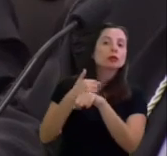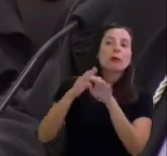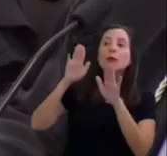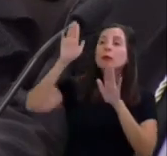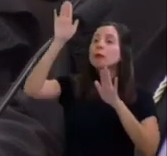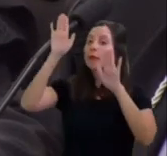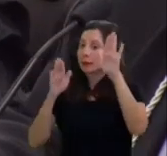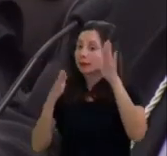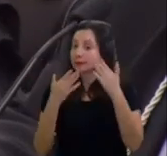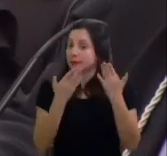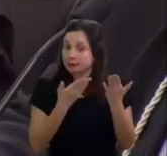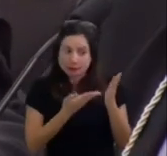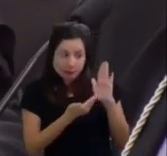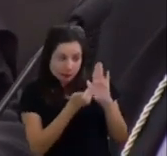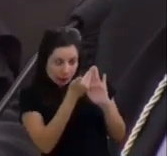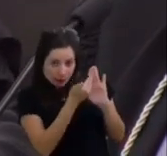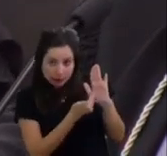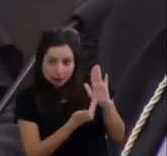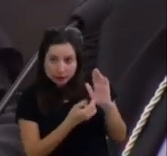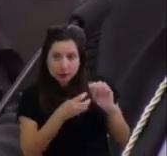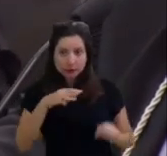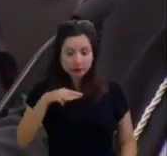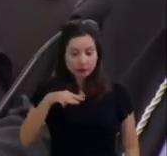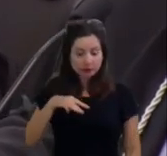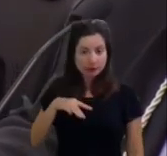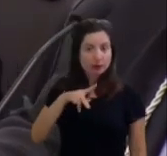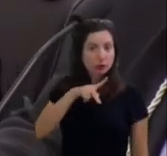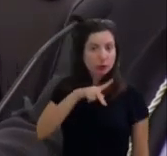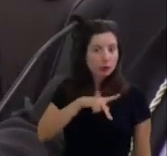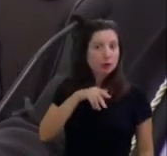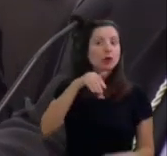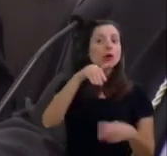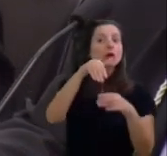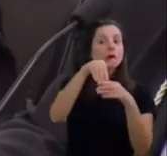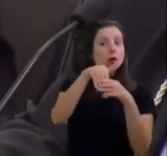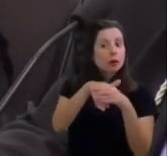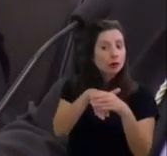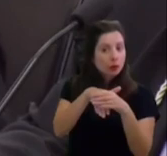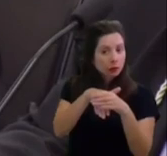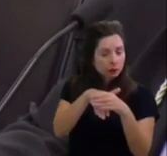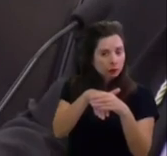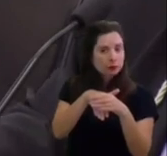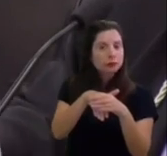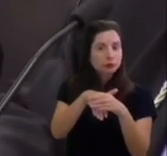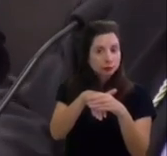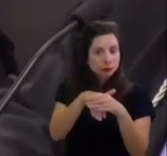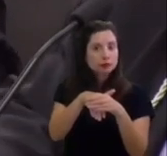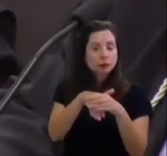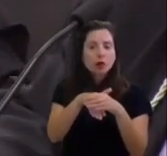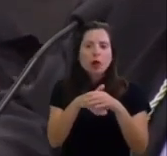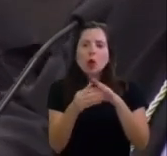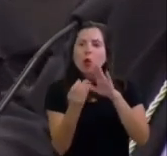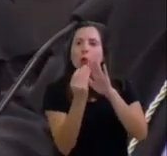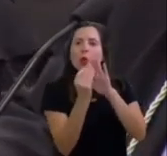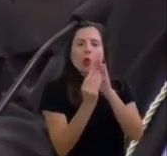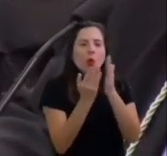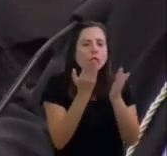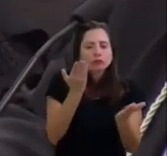último caso, o Ministério Público Eleitoral lançou mão de um critério de proporcionalidade